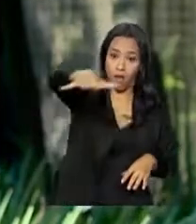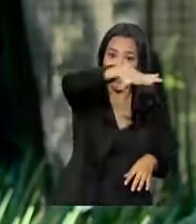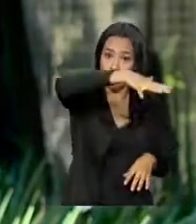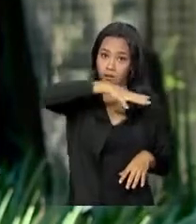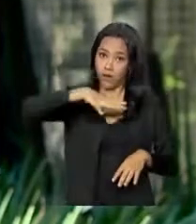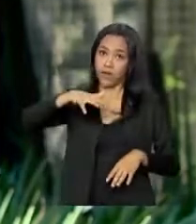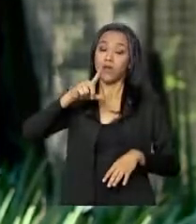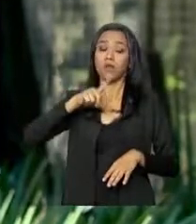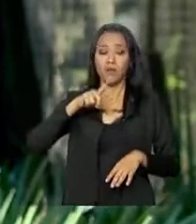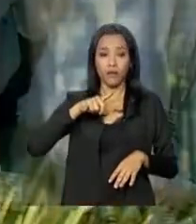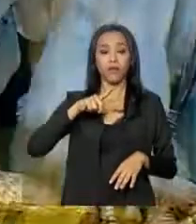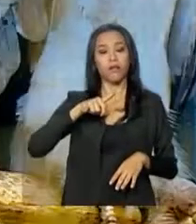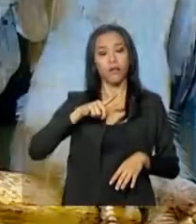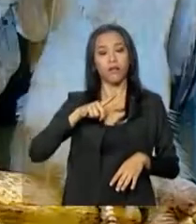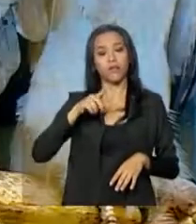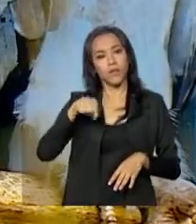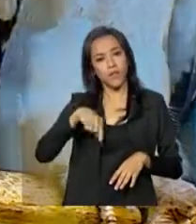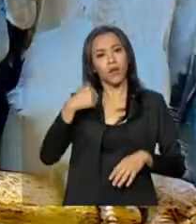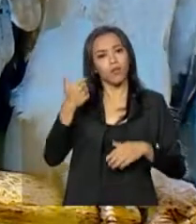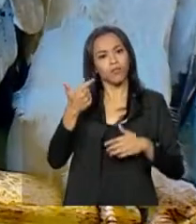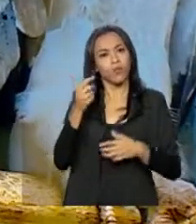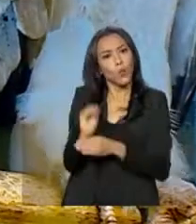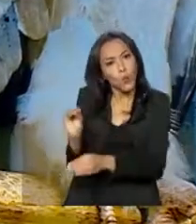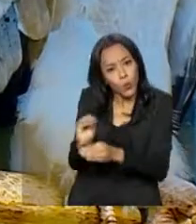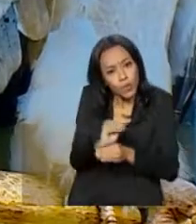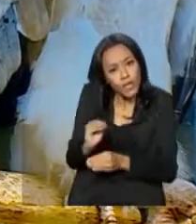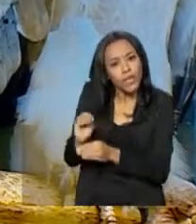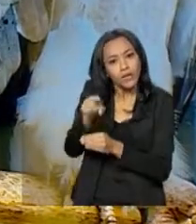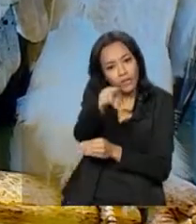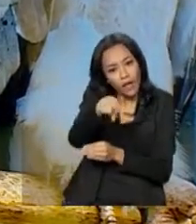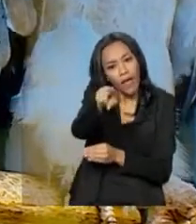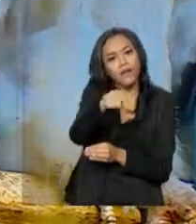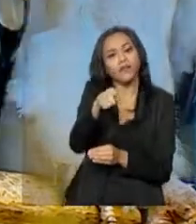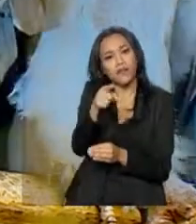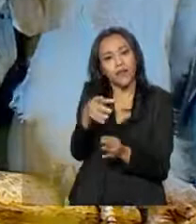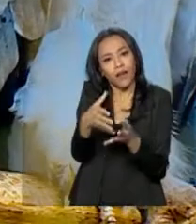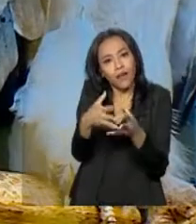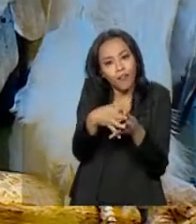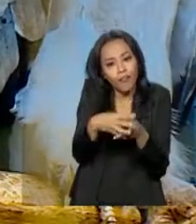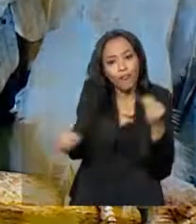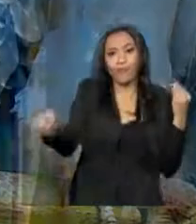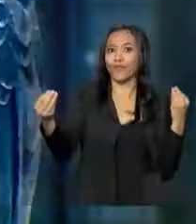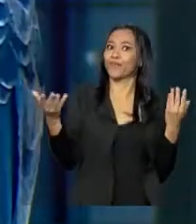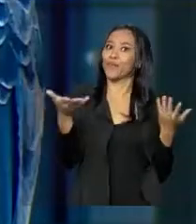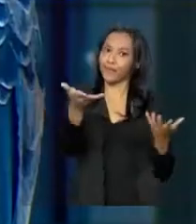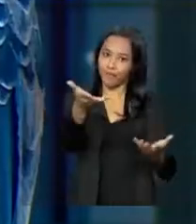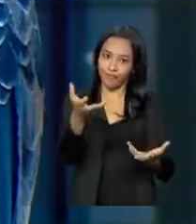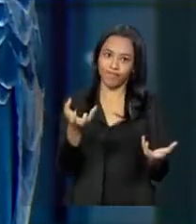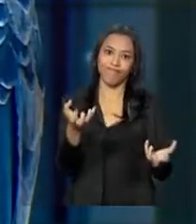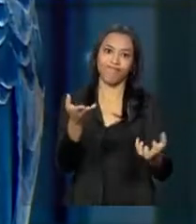alocados na Mata Atlântica, então a gente trabalha com essas espécies que estão ameaçadas na Mata Atlântica.